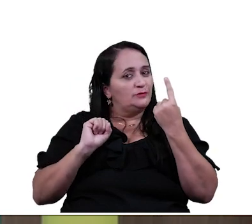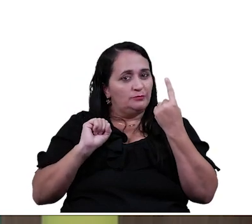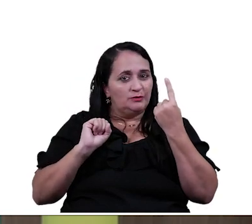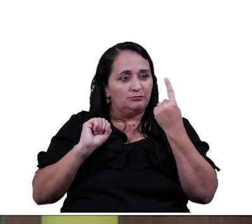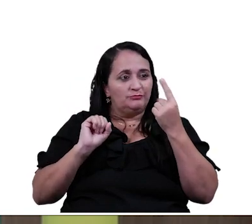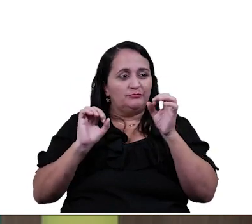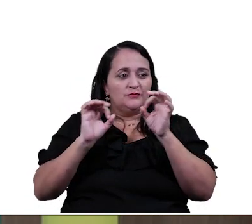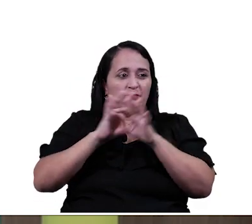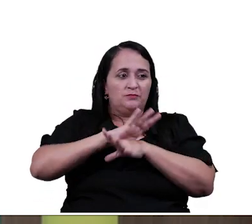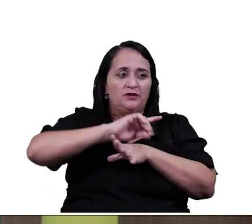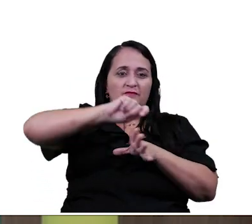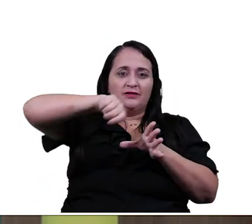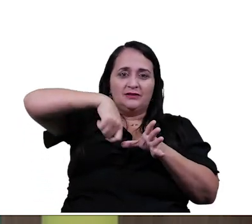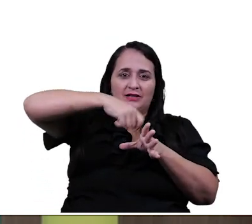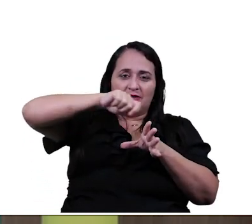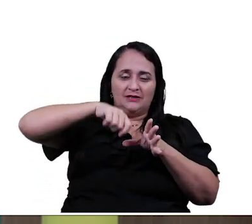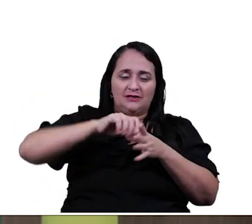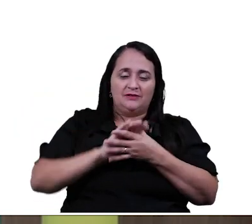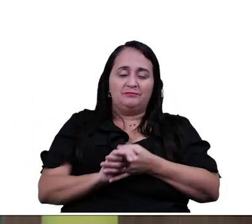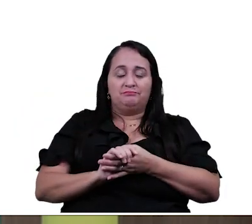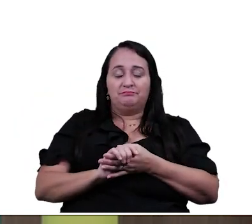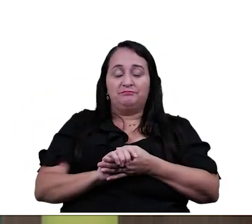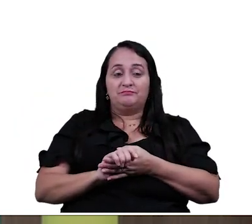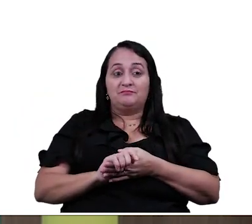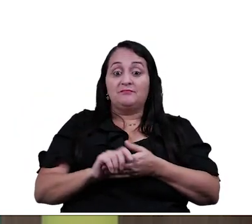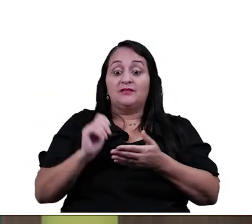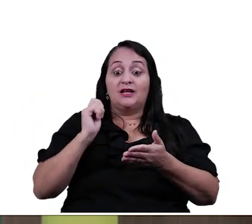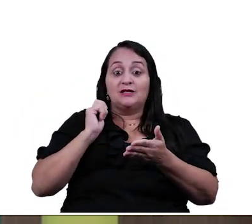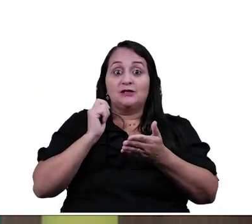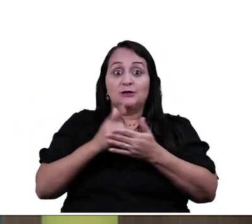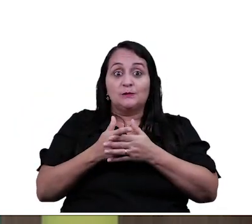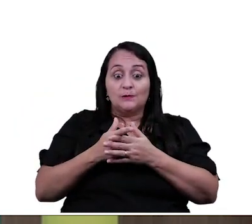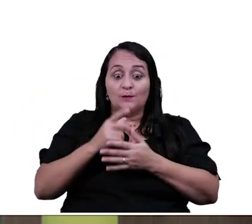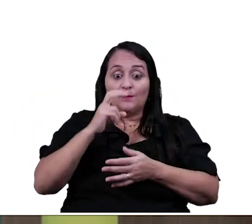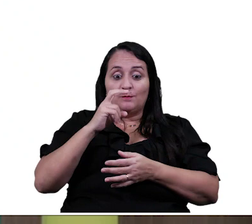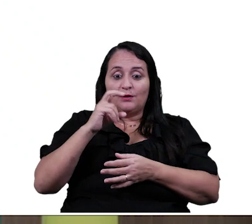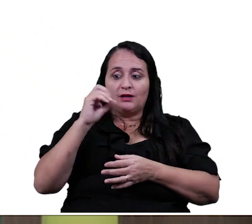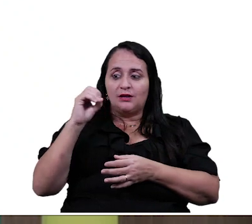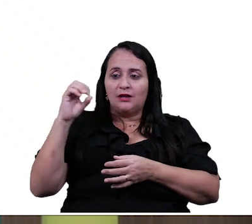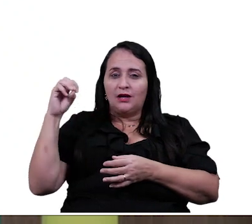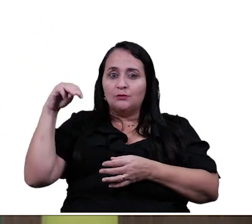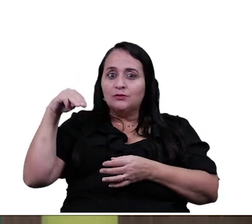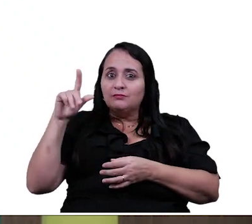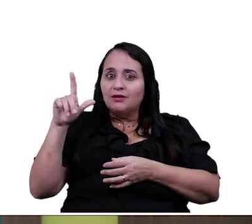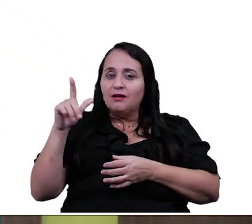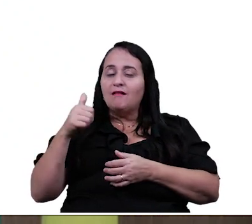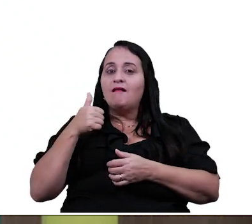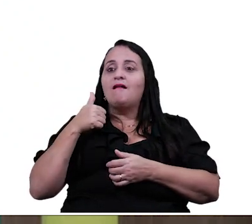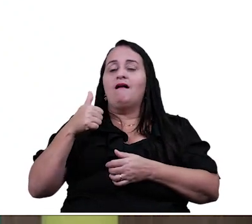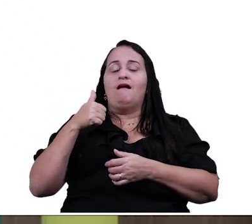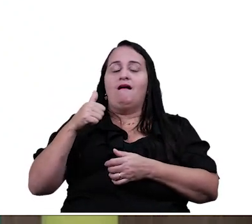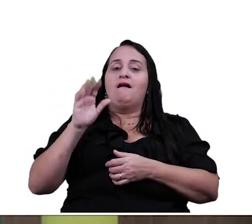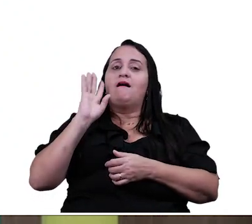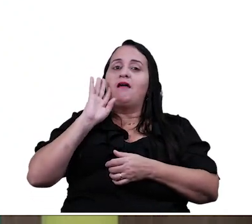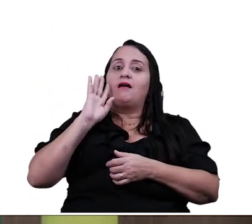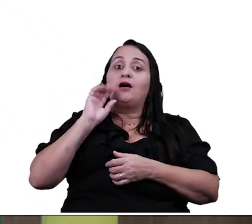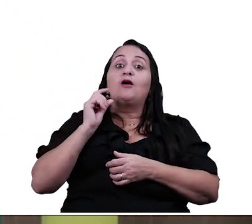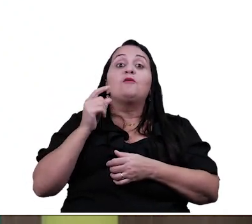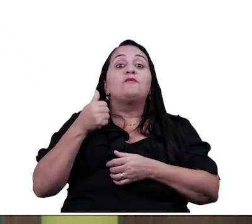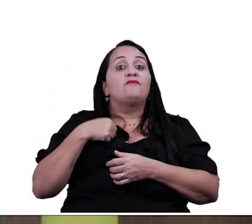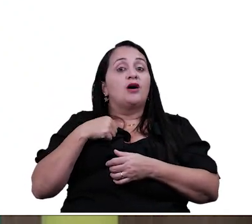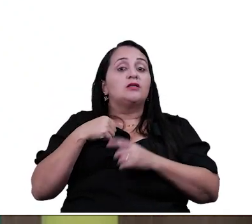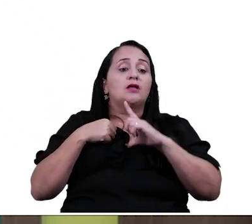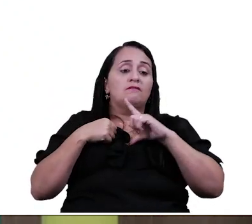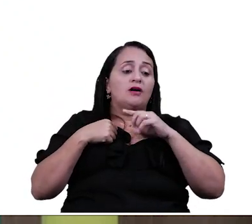receita. Se eu comprar de 500, sim, vai dar e ainda vai sobrar. E